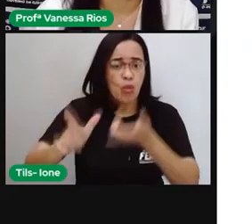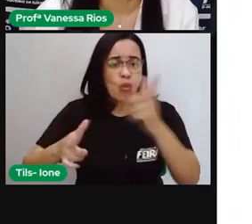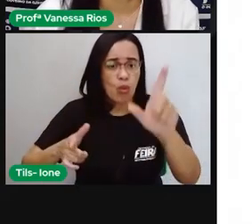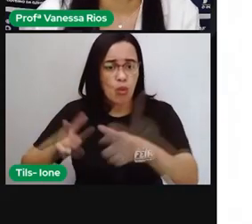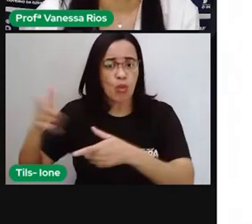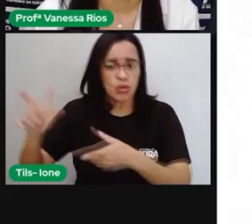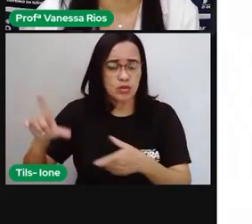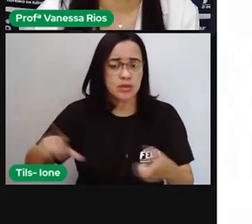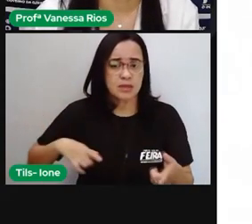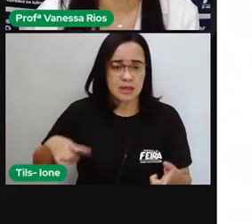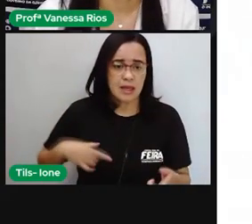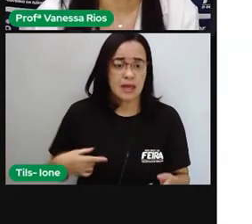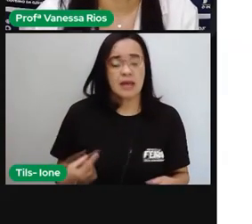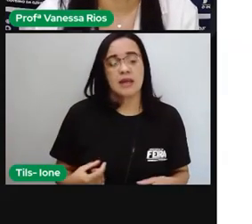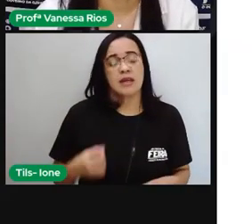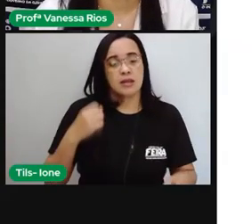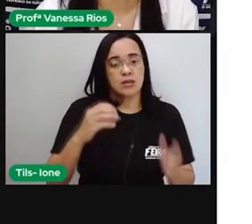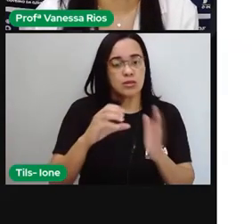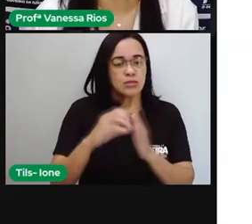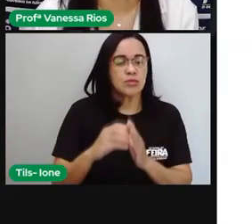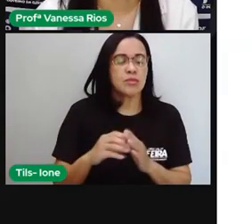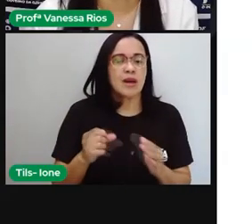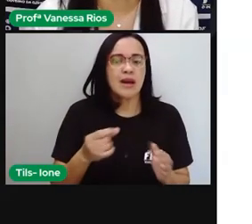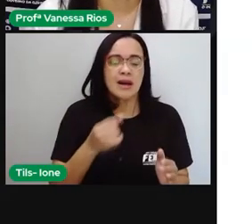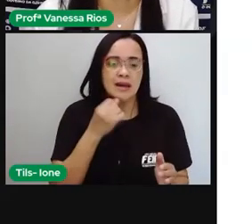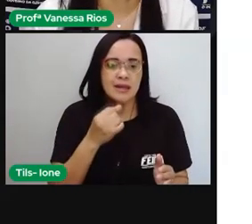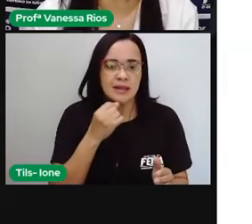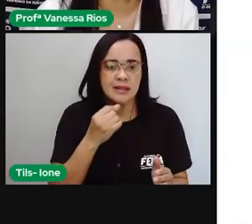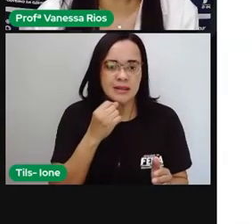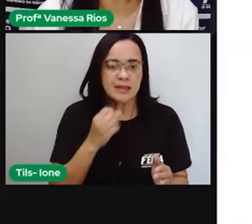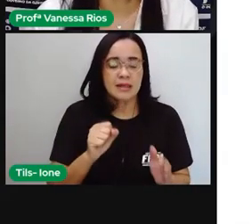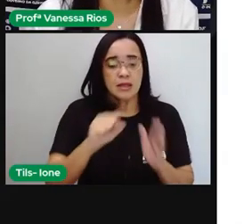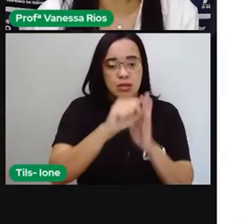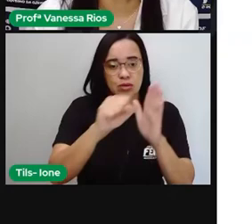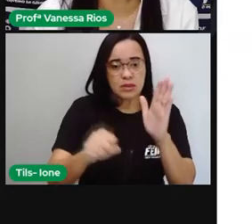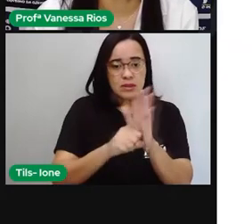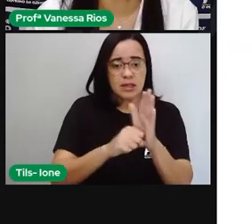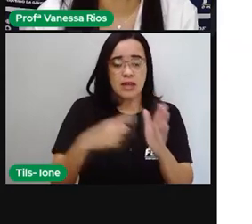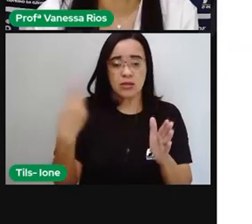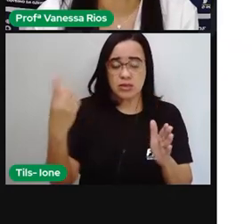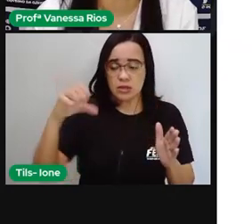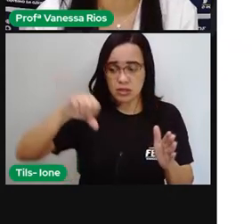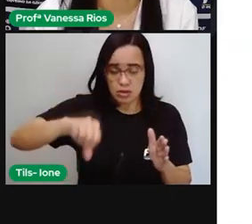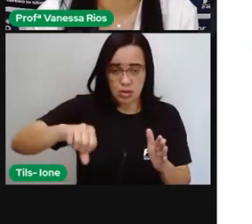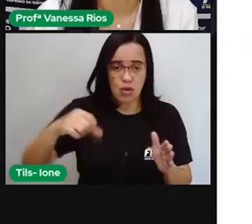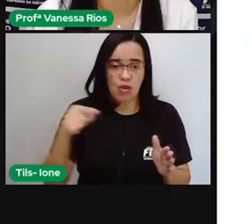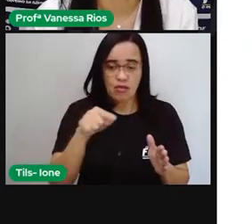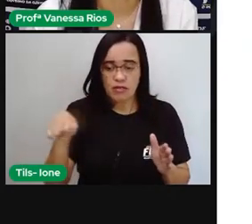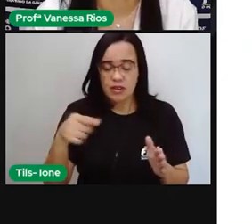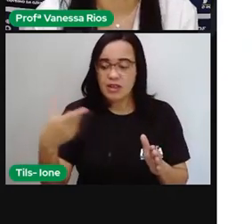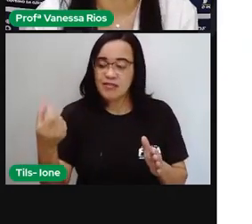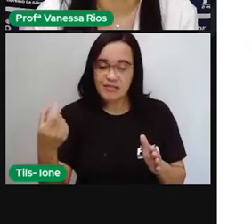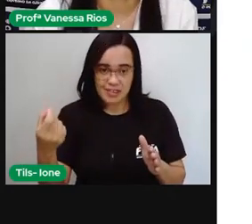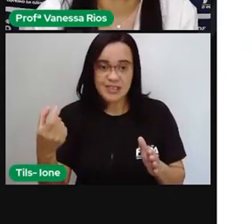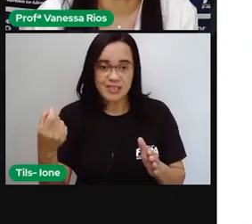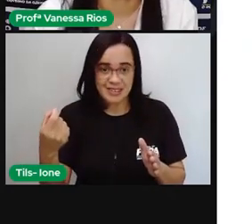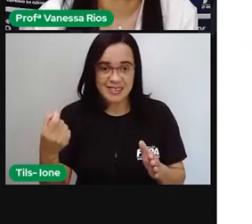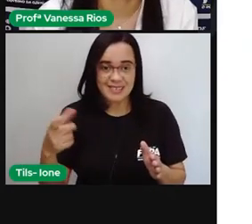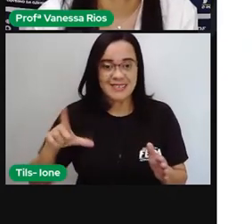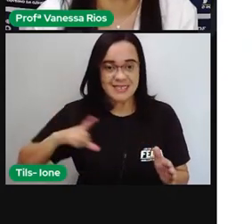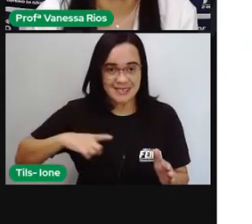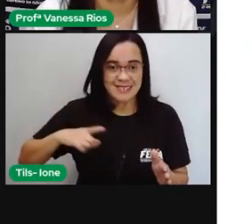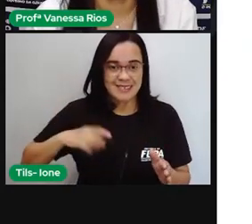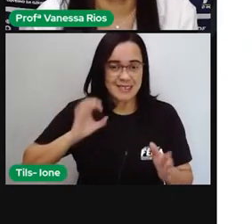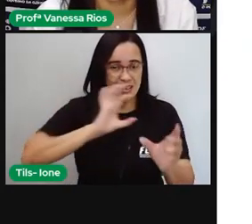XX. E aí, durante o século XIX, após vinda da corte portuguesa, os portos brasileiros, eles foram abertos, né,